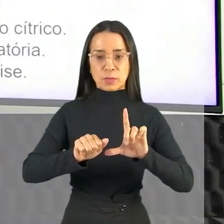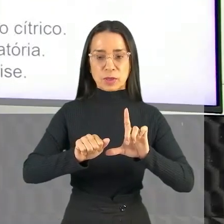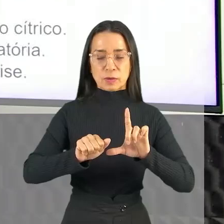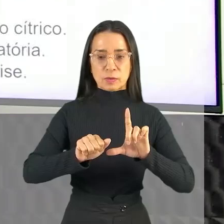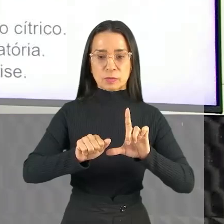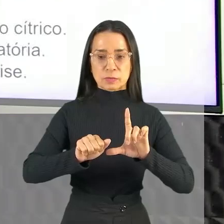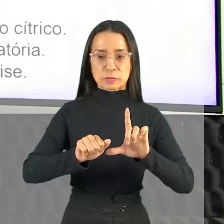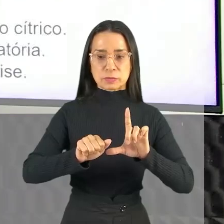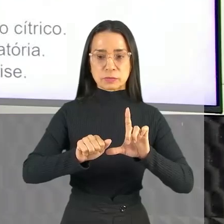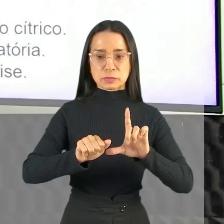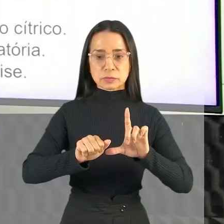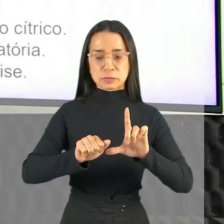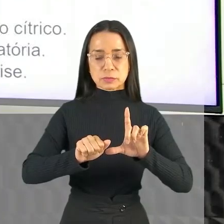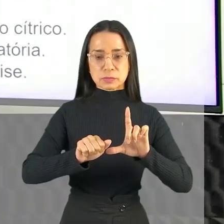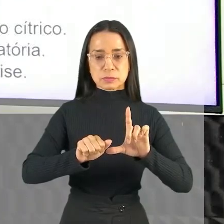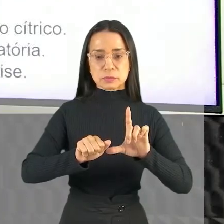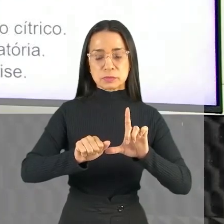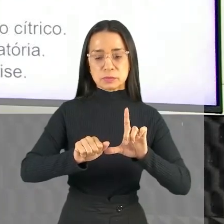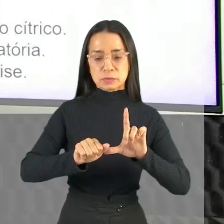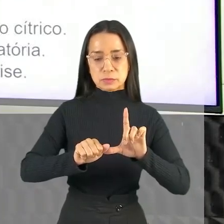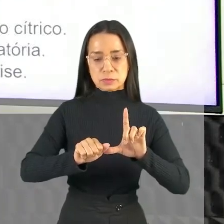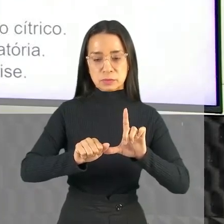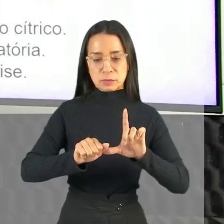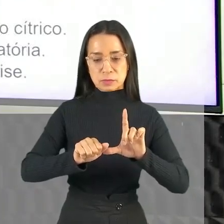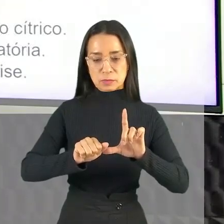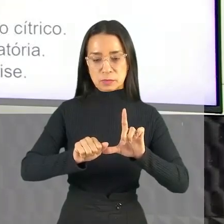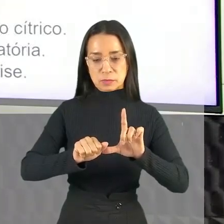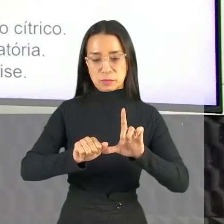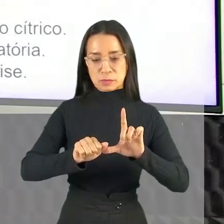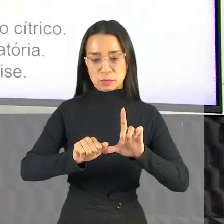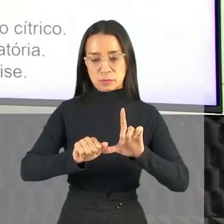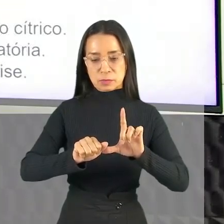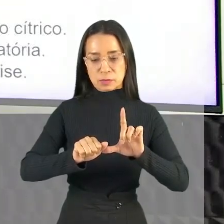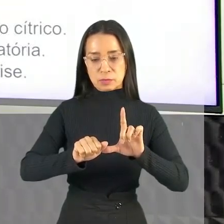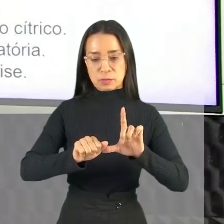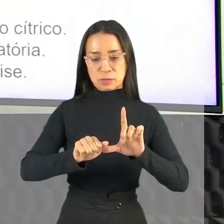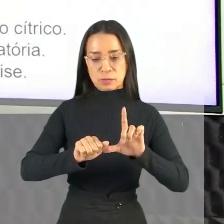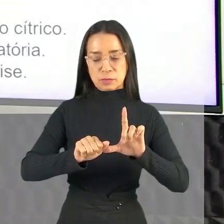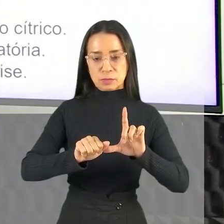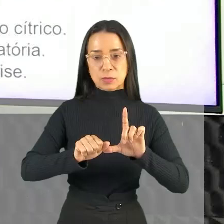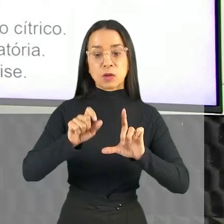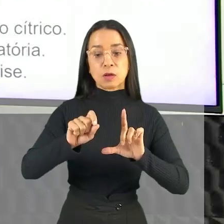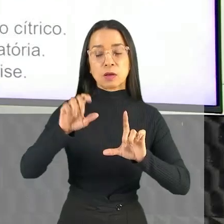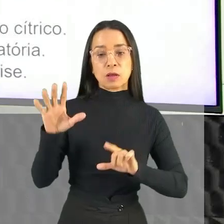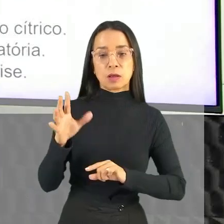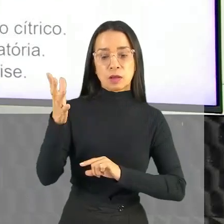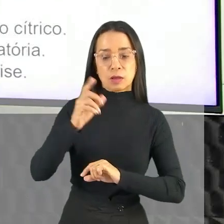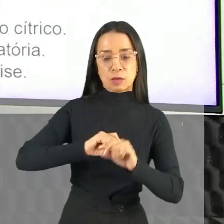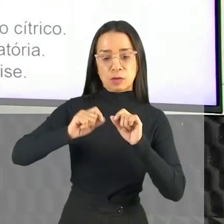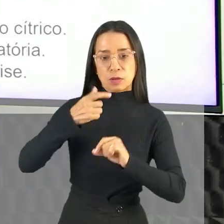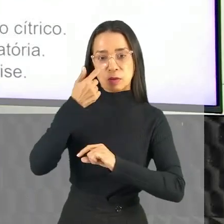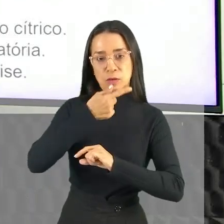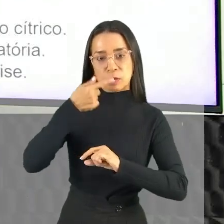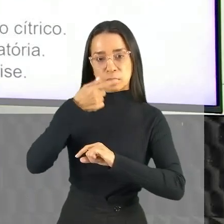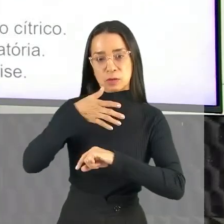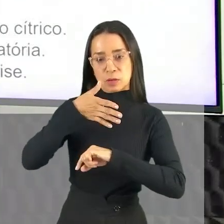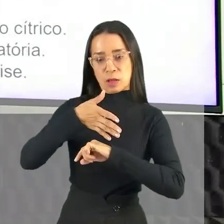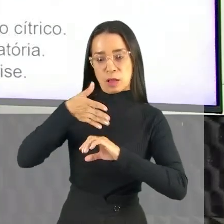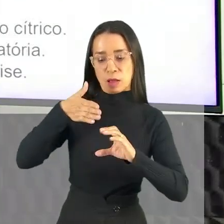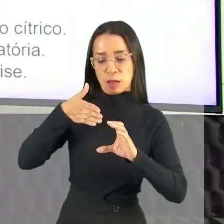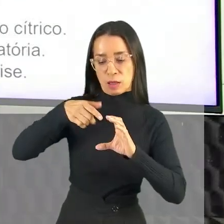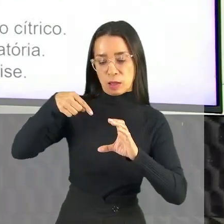ciclo do ácido cítrico e cadeia respiratória. Então, o que acontece quando a glicose entra na